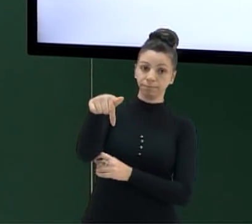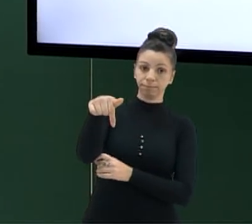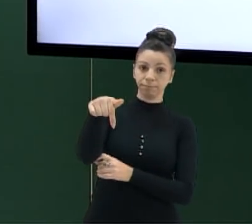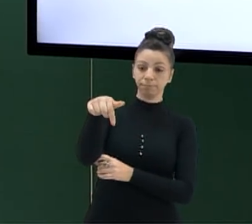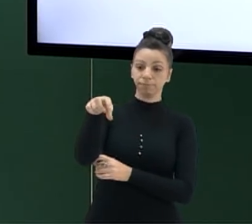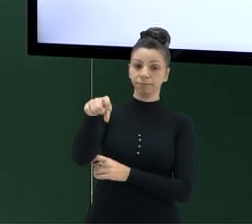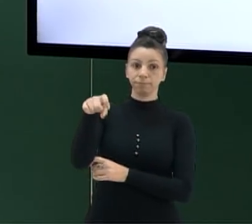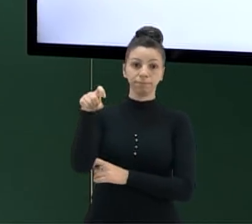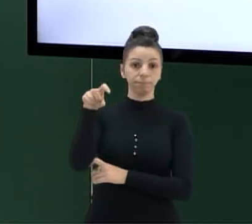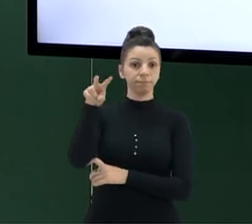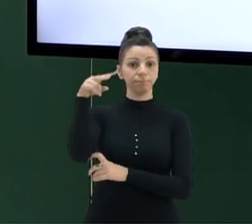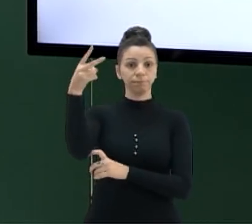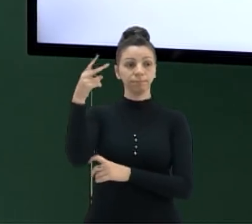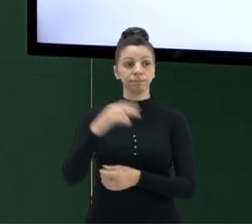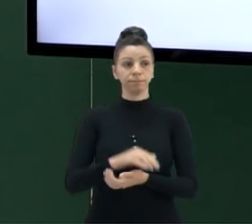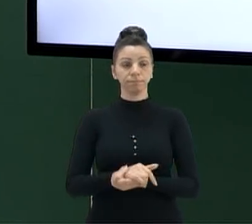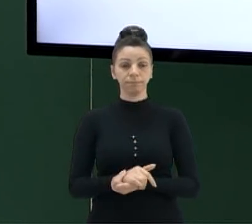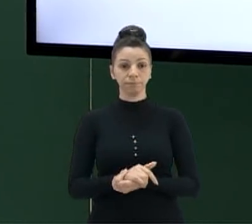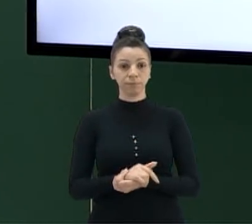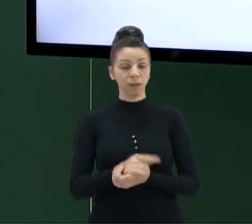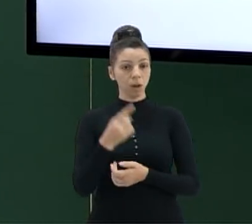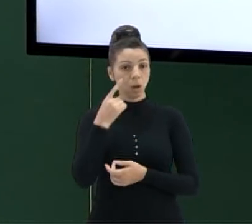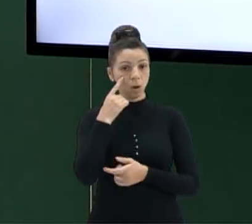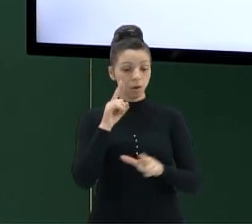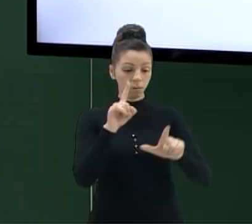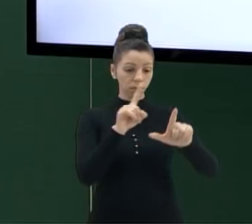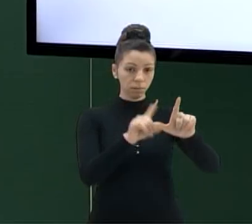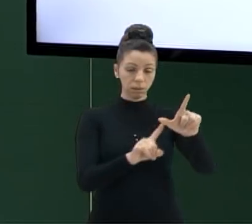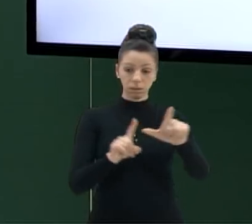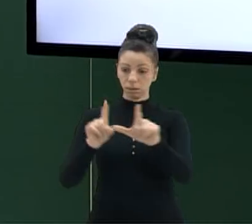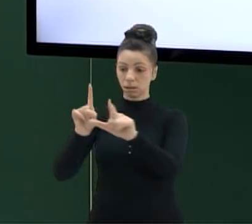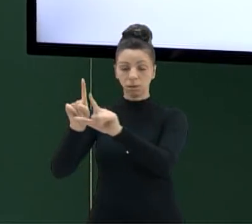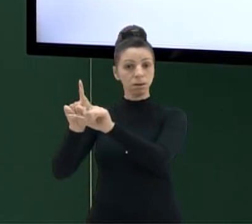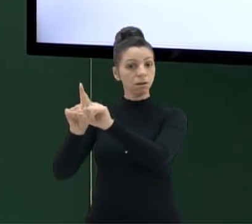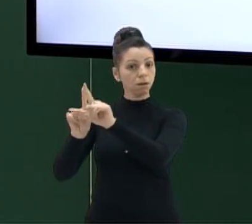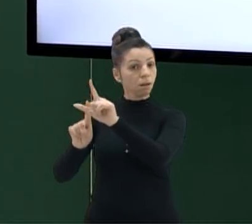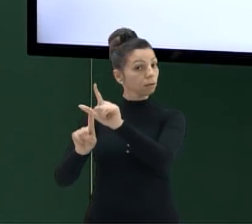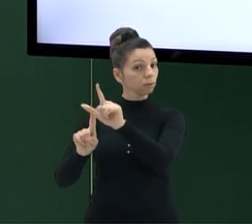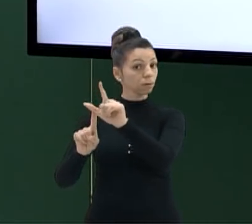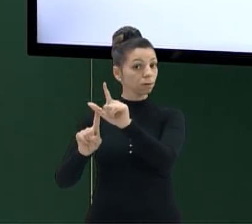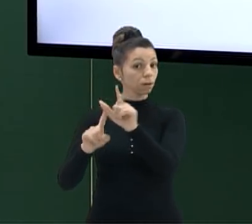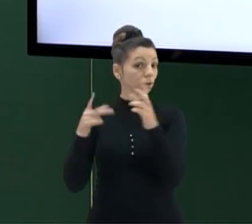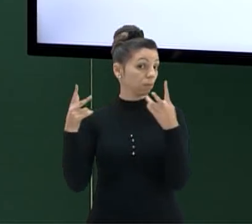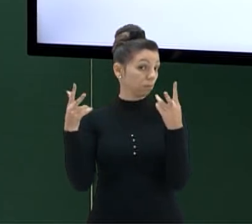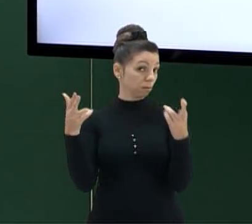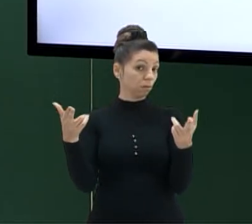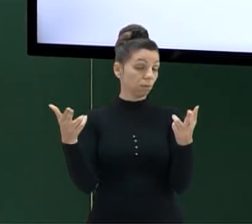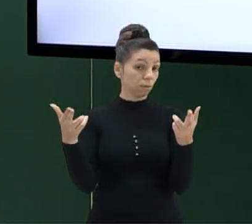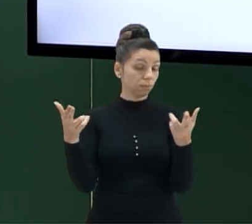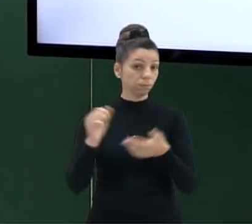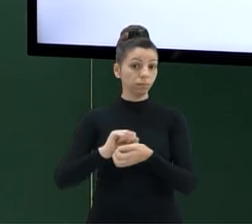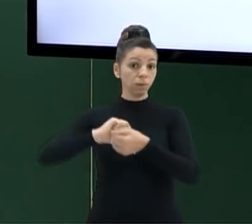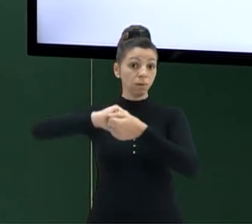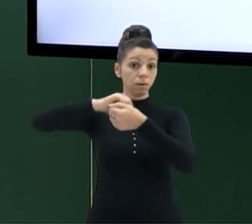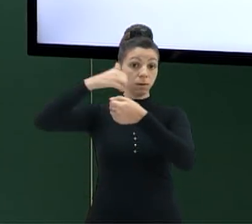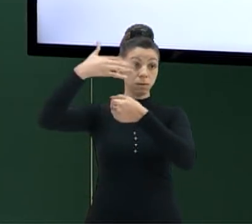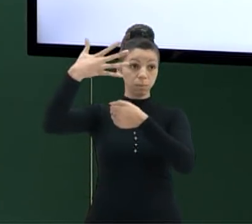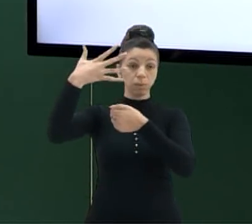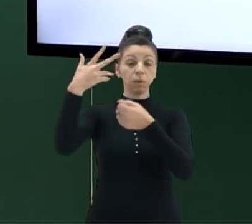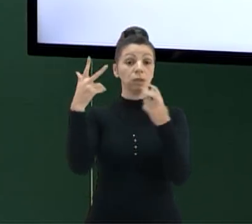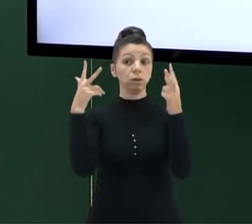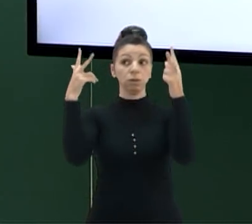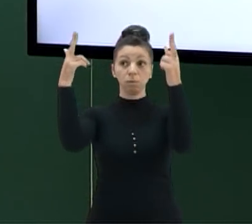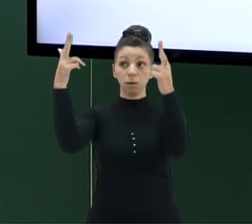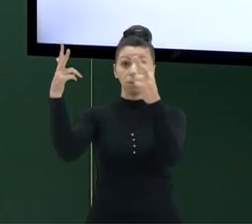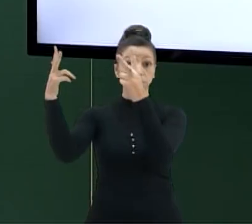quadrado. Então, olhem, monômio, a letra é igual, a parte literal é igual. Somando ou adicionando